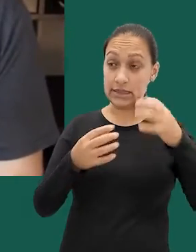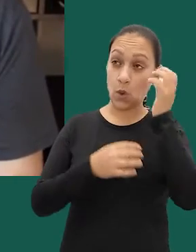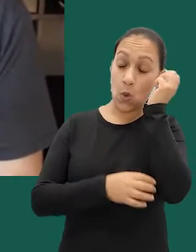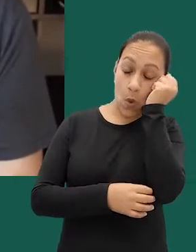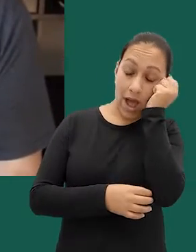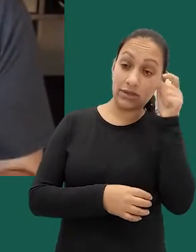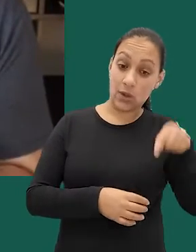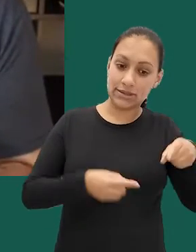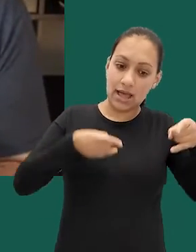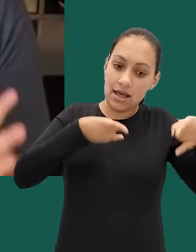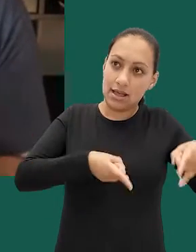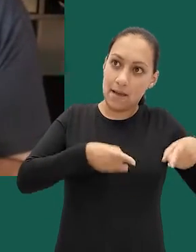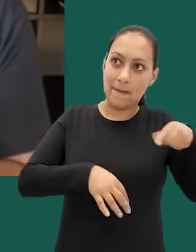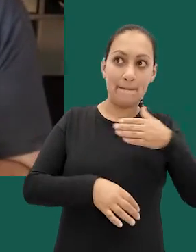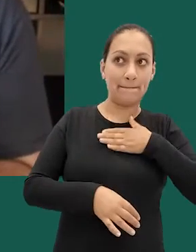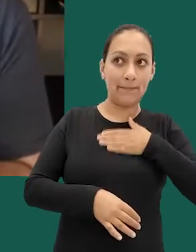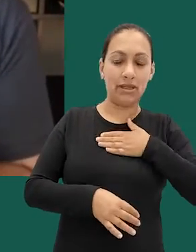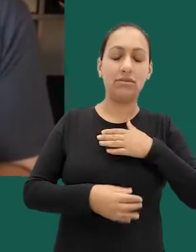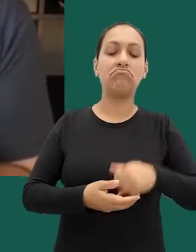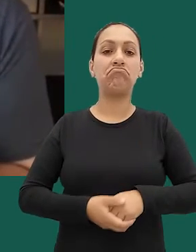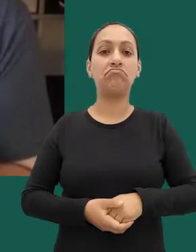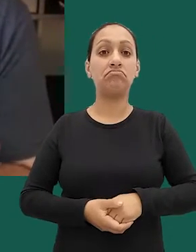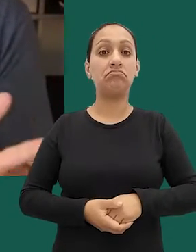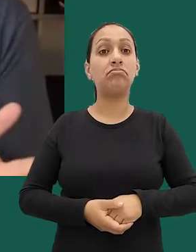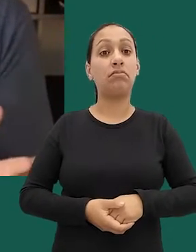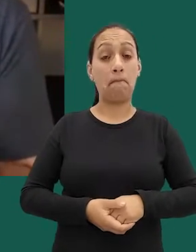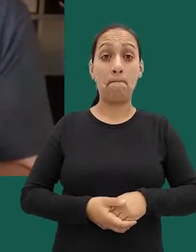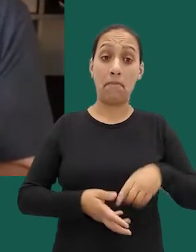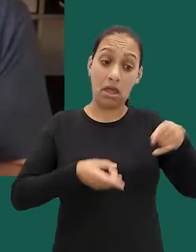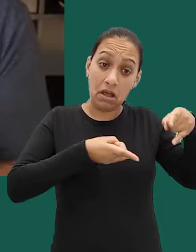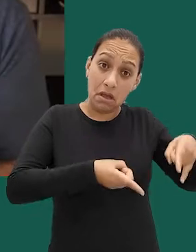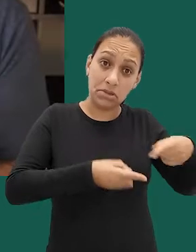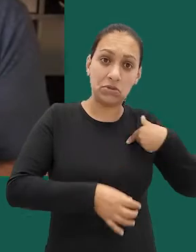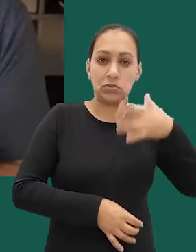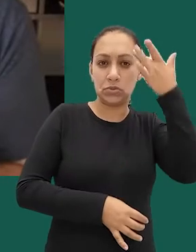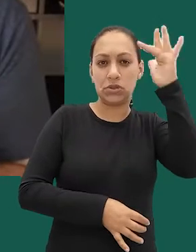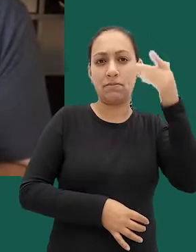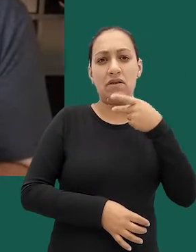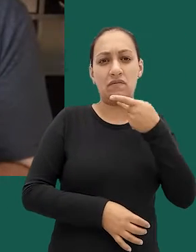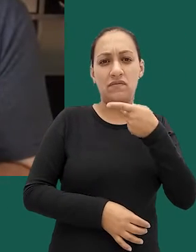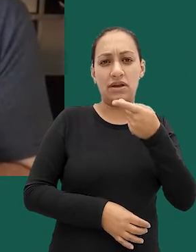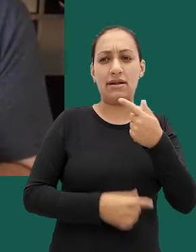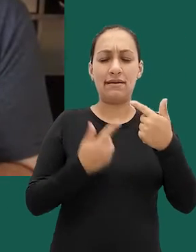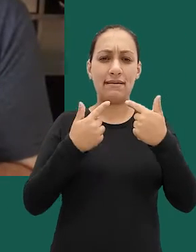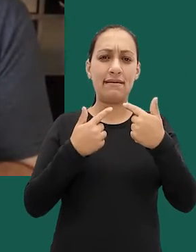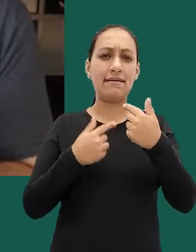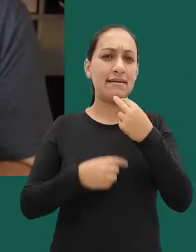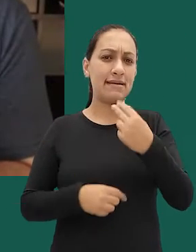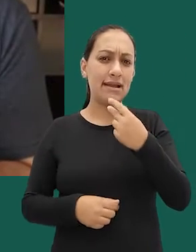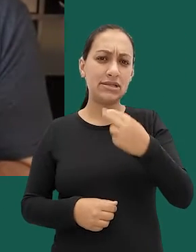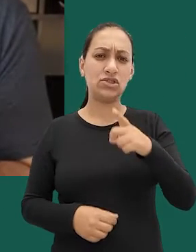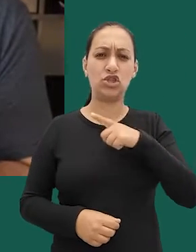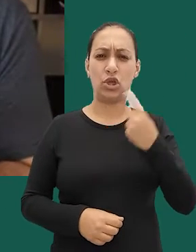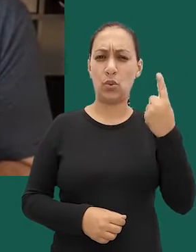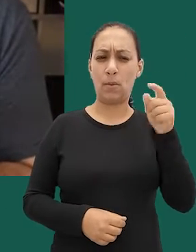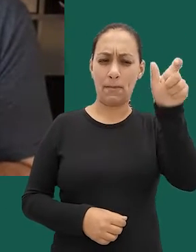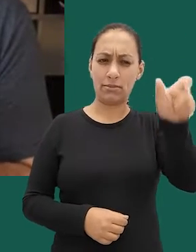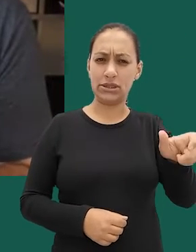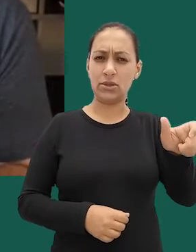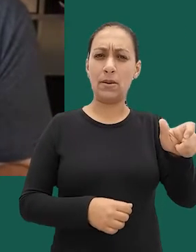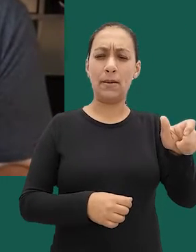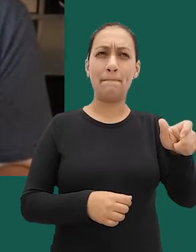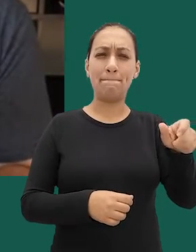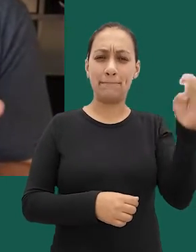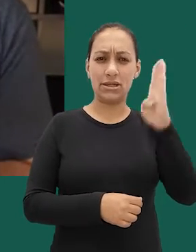cama especificamente é minha. Eu fui lá, peguei a cama, mal sabia falar inglês direito, entrei lá, tinha mais um brasileiro, e um indiano